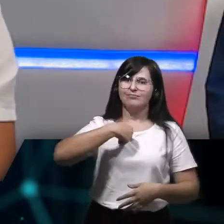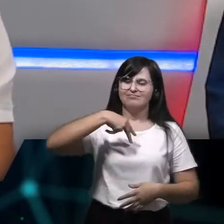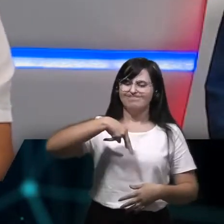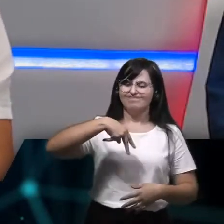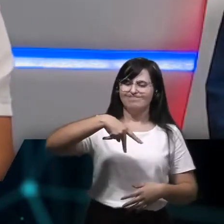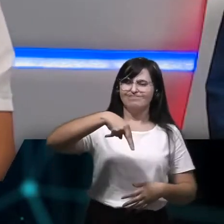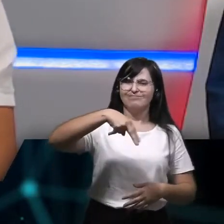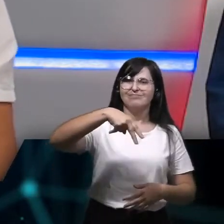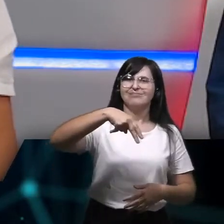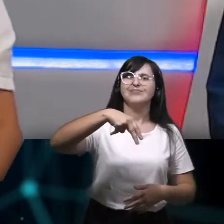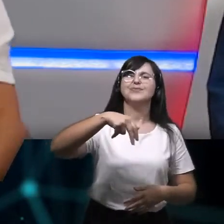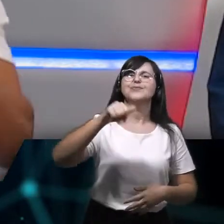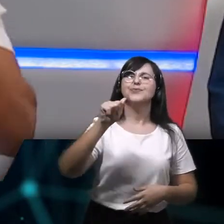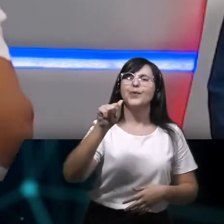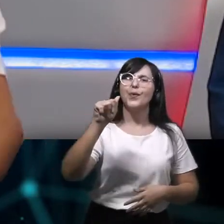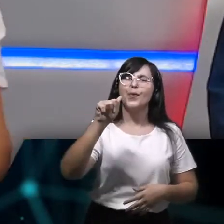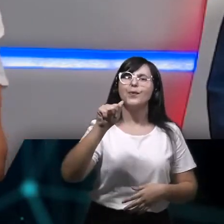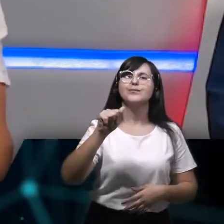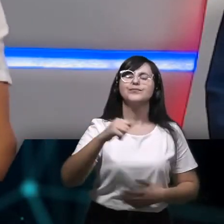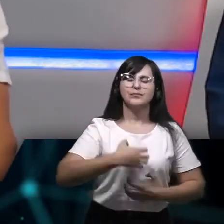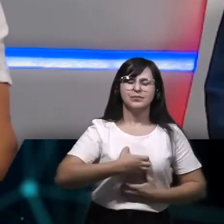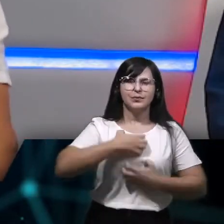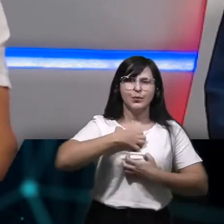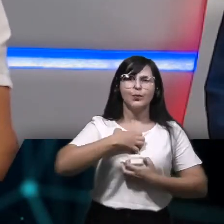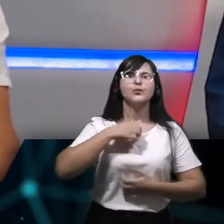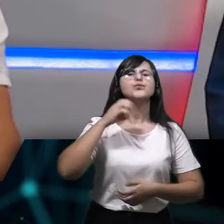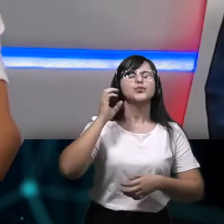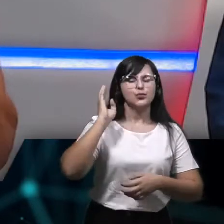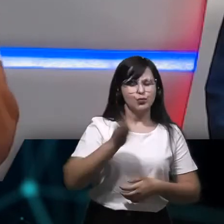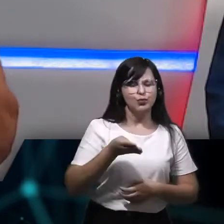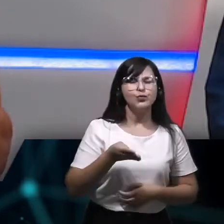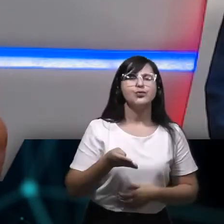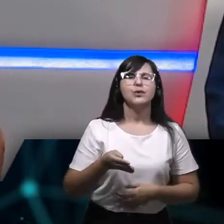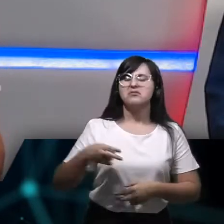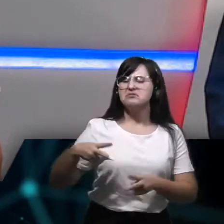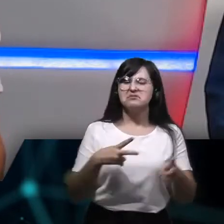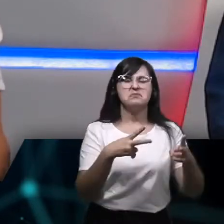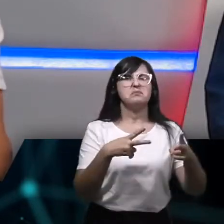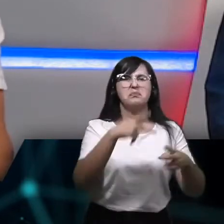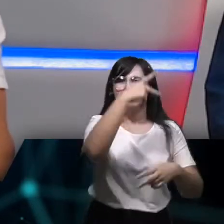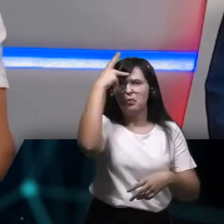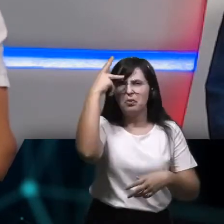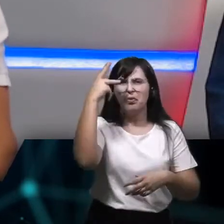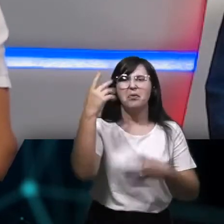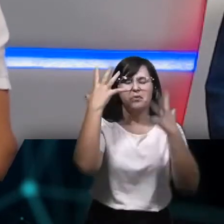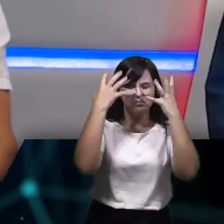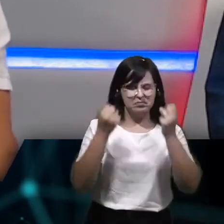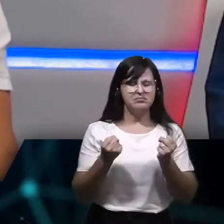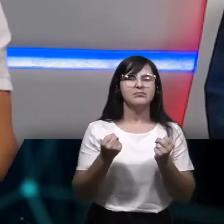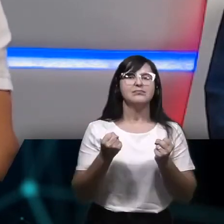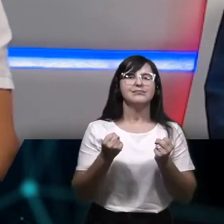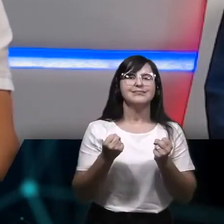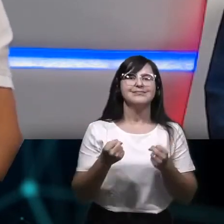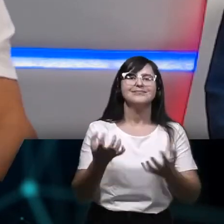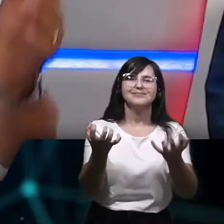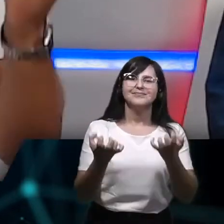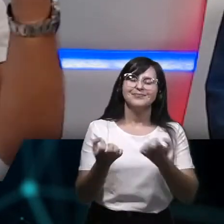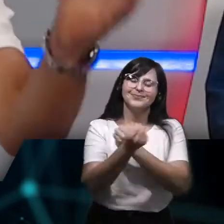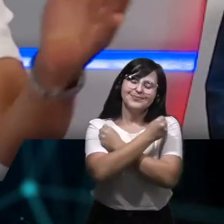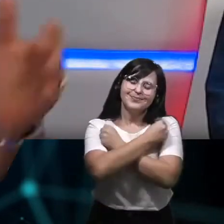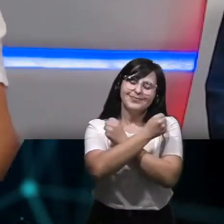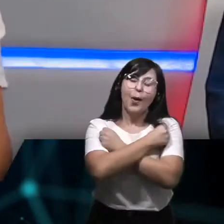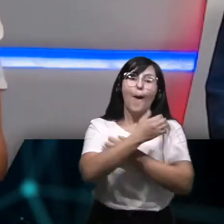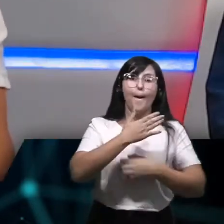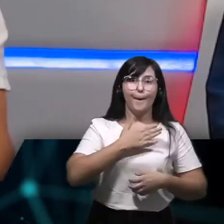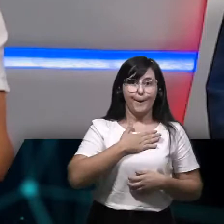o mês de agosto e que sou muito bem recebido onde chego. Então, quero abraçar a todos e a minha